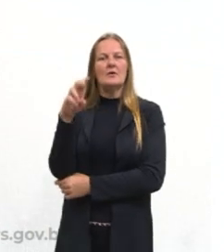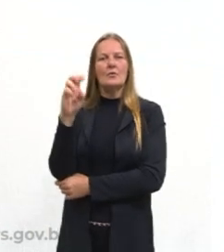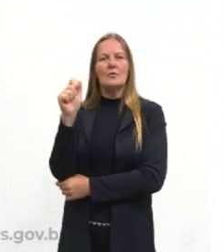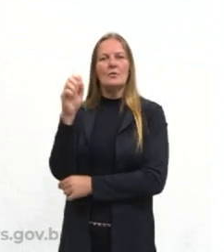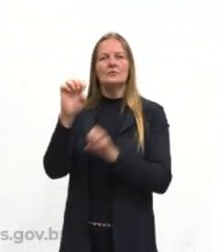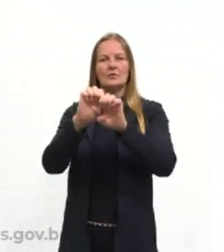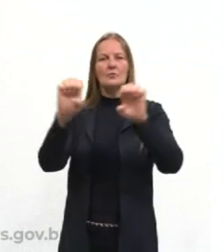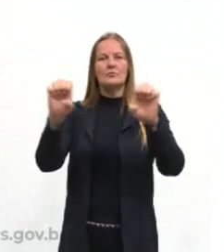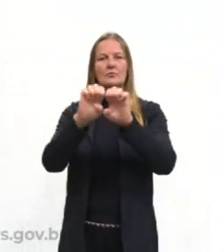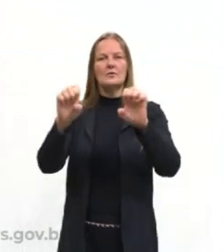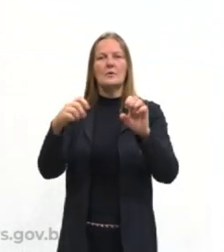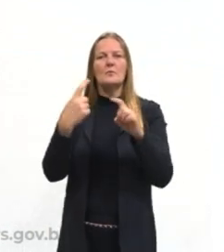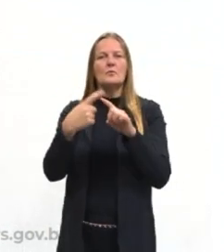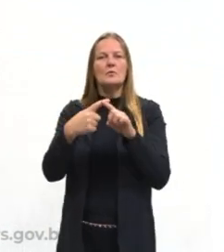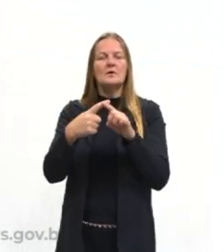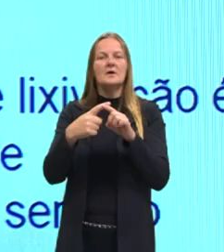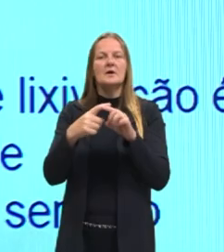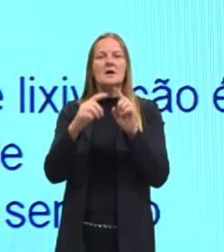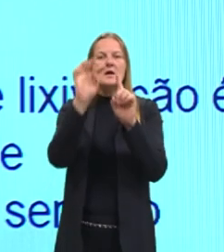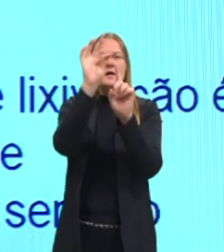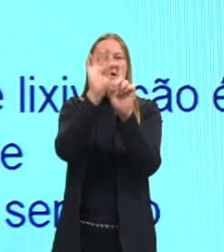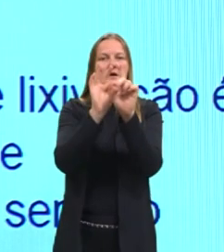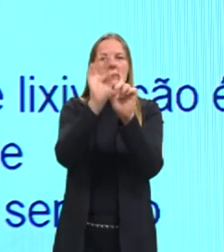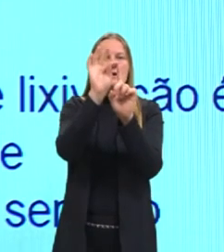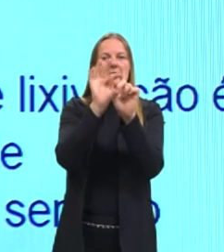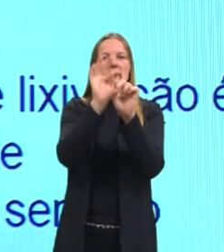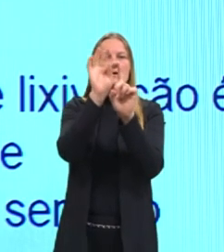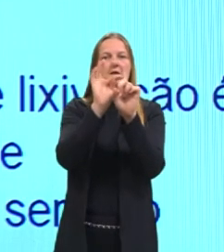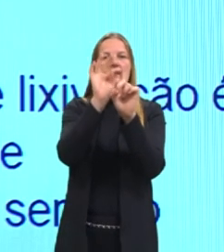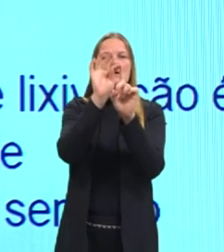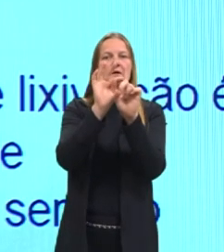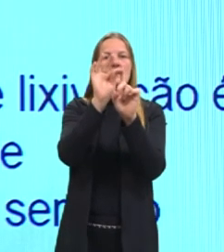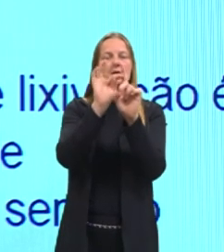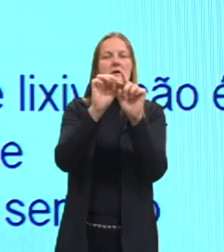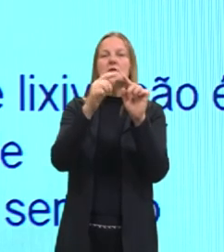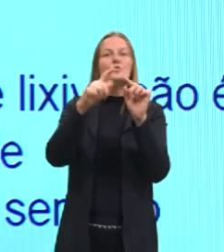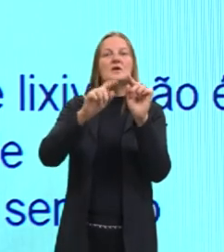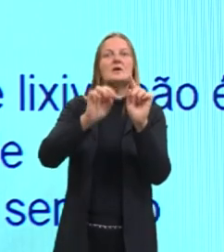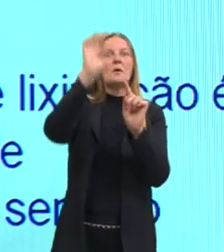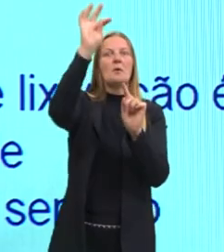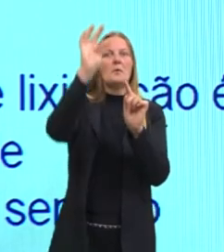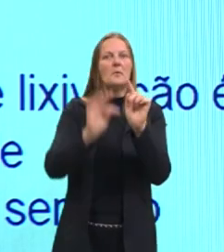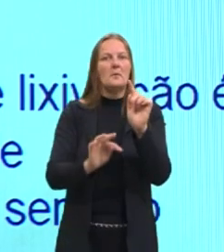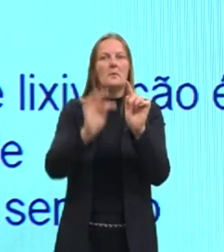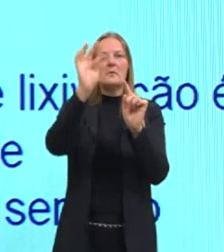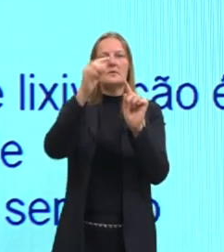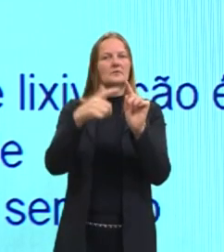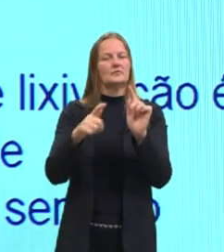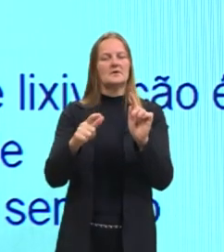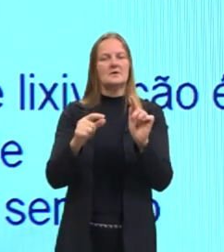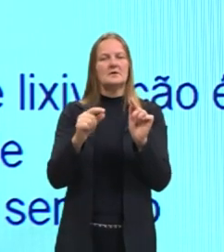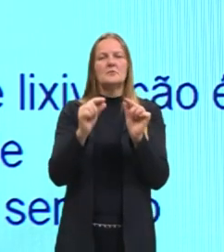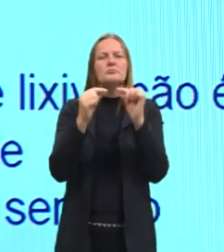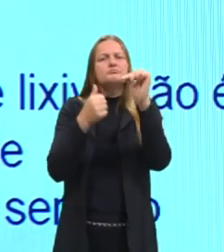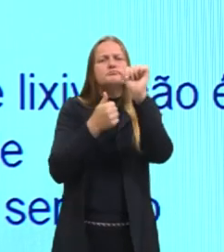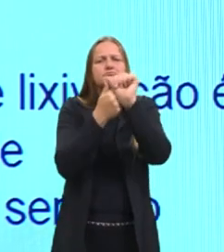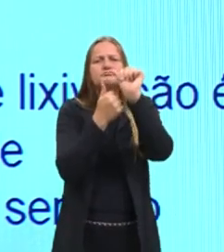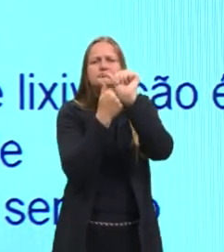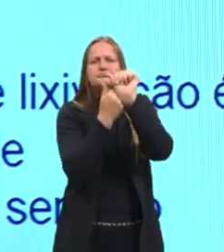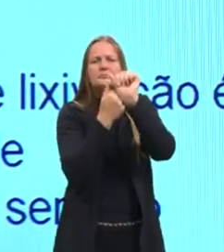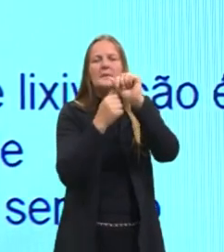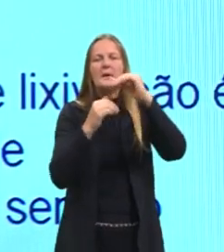características pela baixa amplitude térmica Isso quer dizer não tem aquela temperatura diferença entre